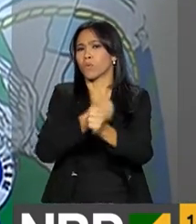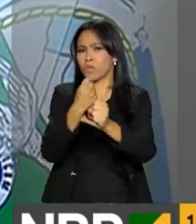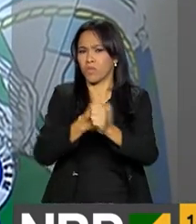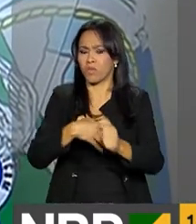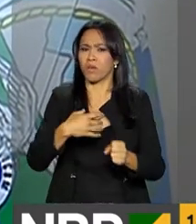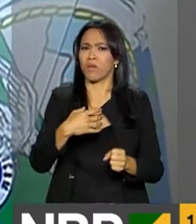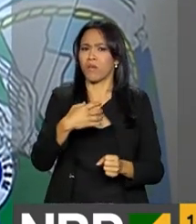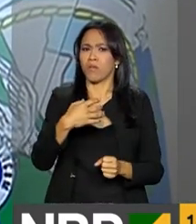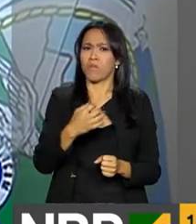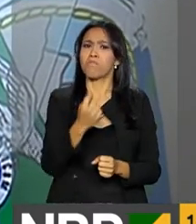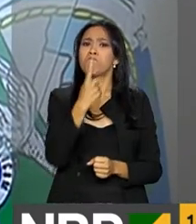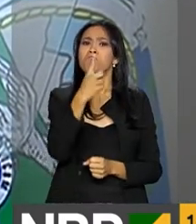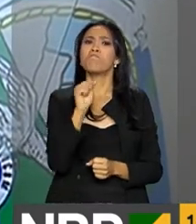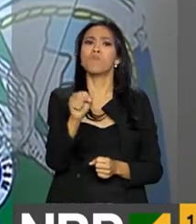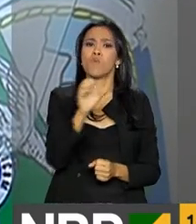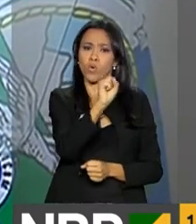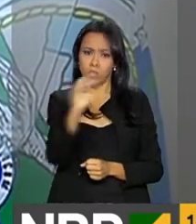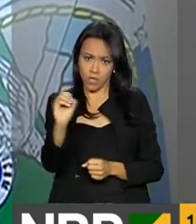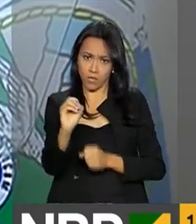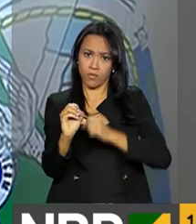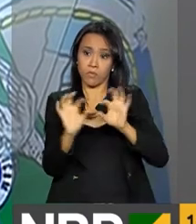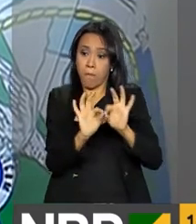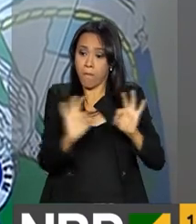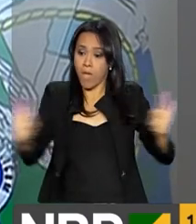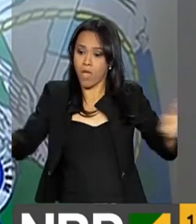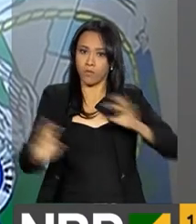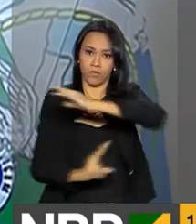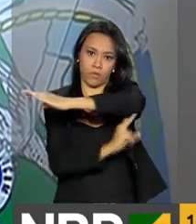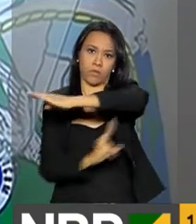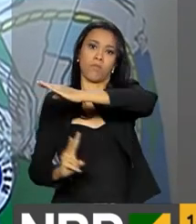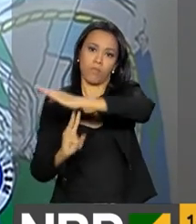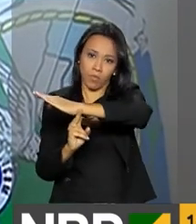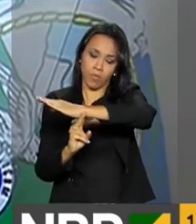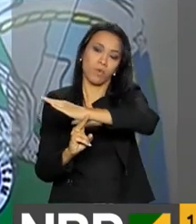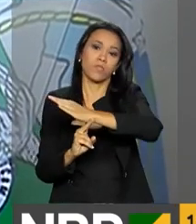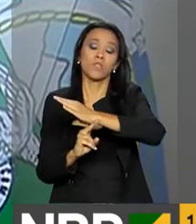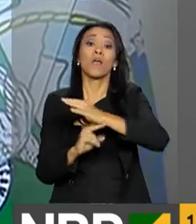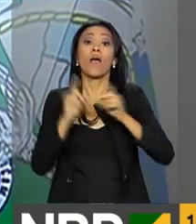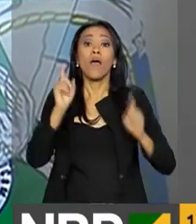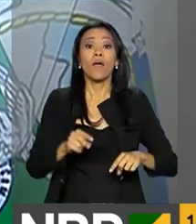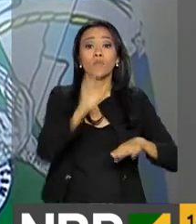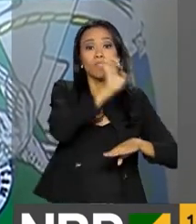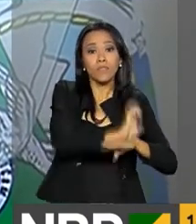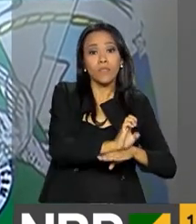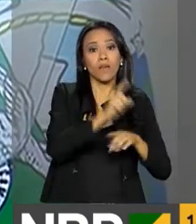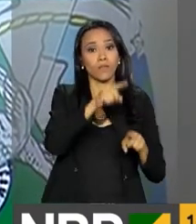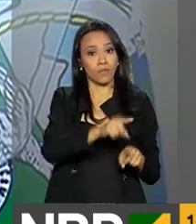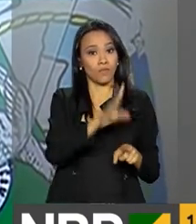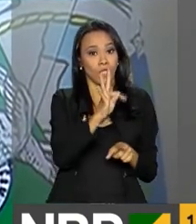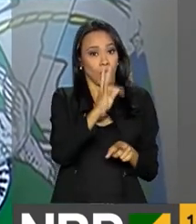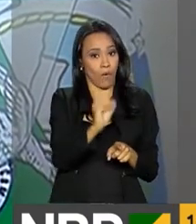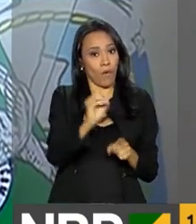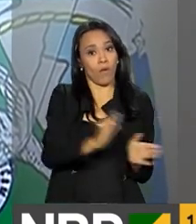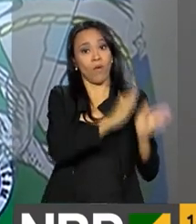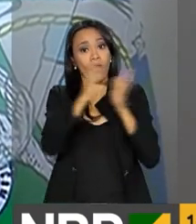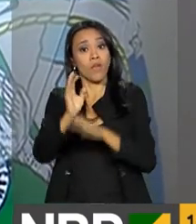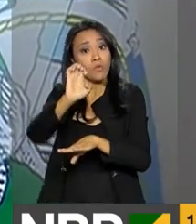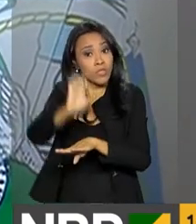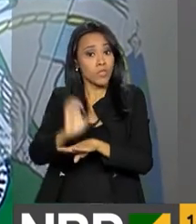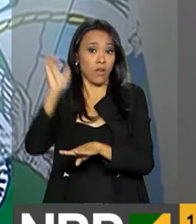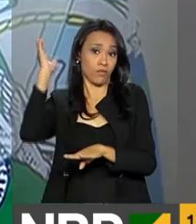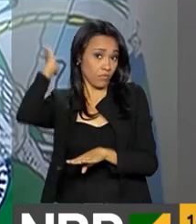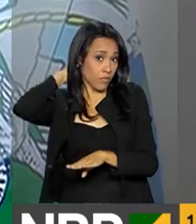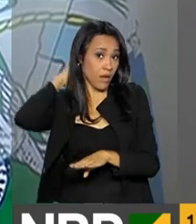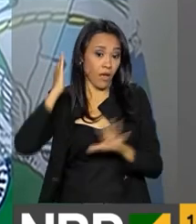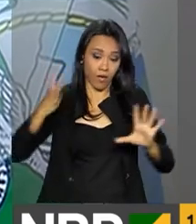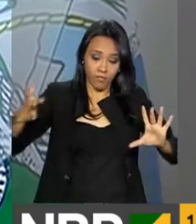1.700, 1.800 metros, que cruza o Araguaia, o Rio Araguaia, ligando Tocantins ao estado do Pará. E lá